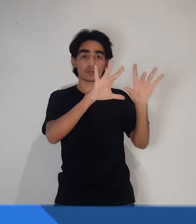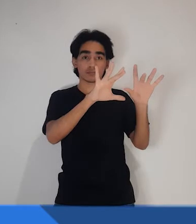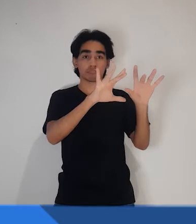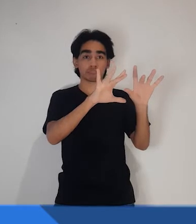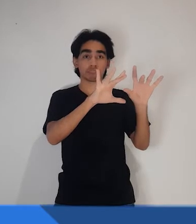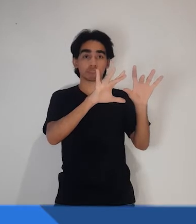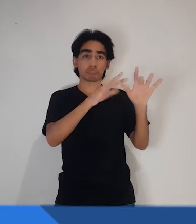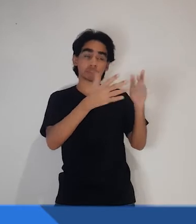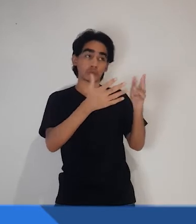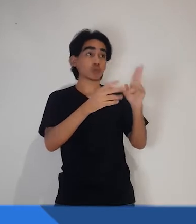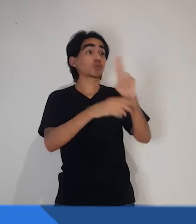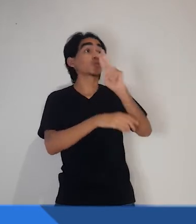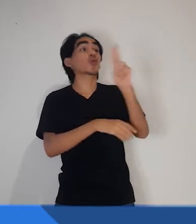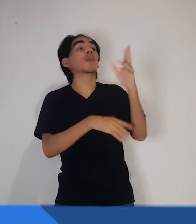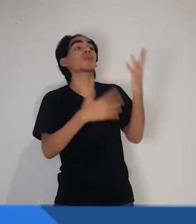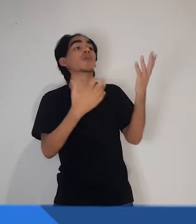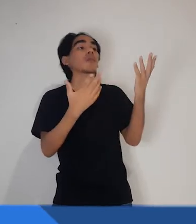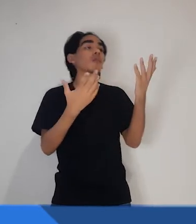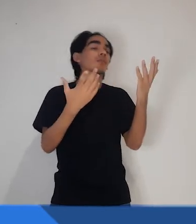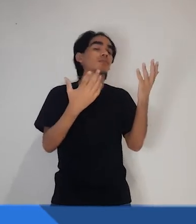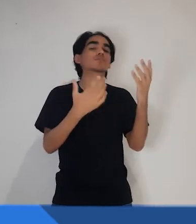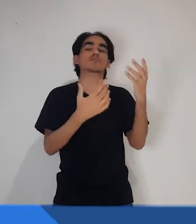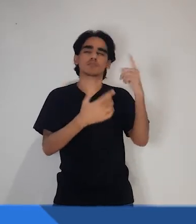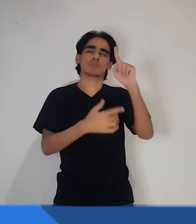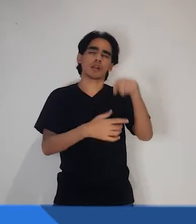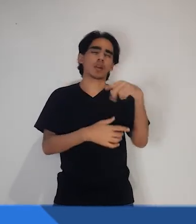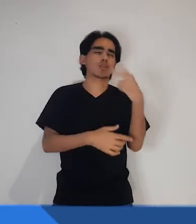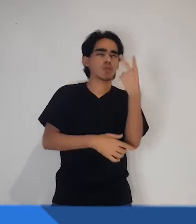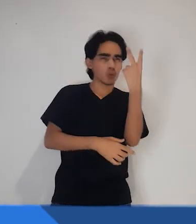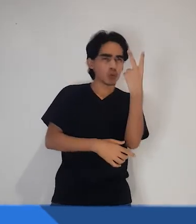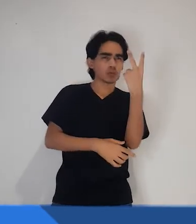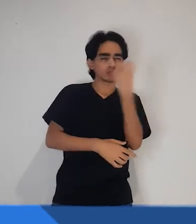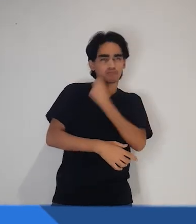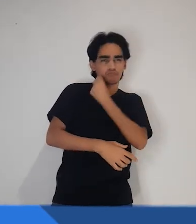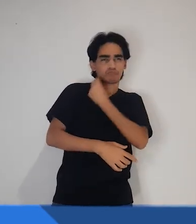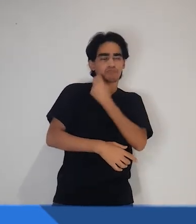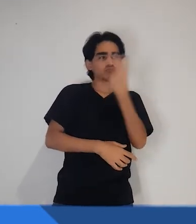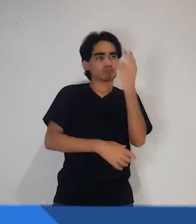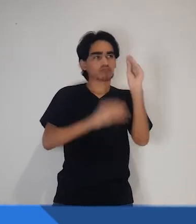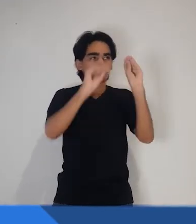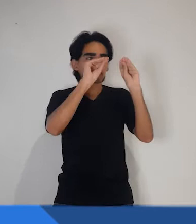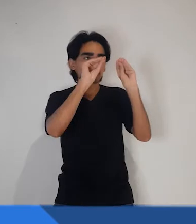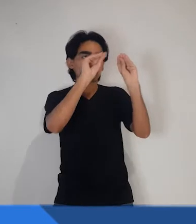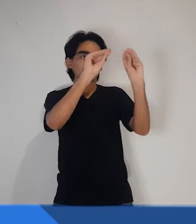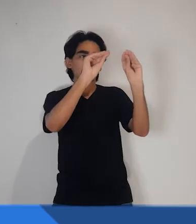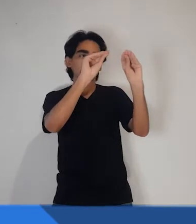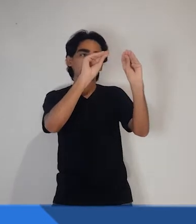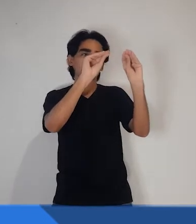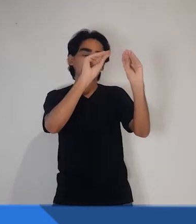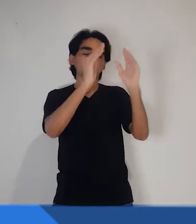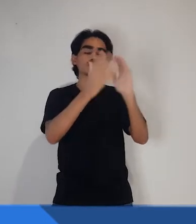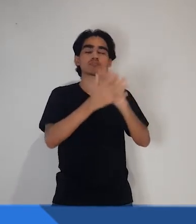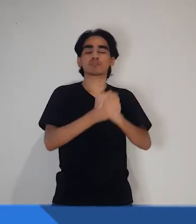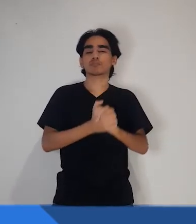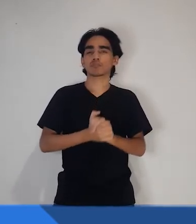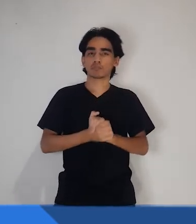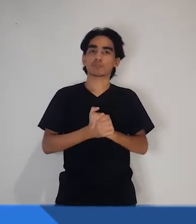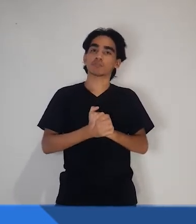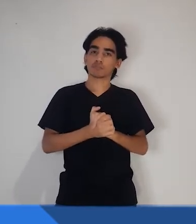questão. Dou o nome para a nossa questão. Essa é a número 2, então. Questão número